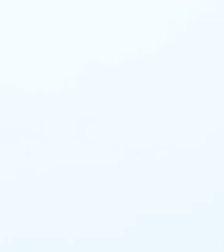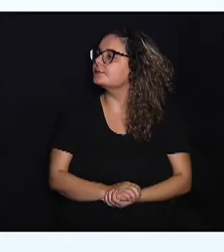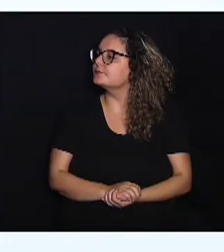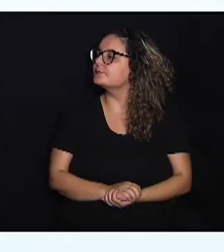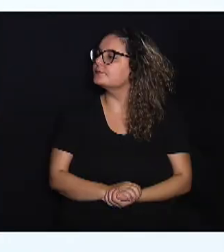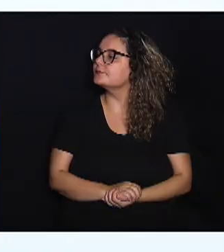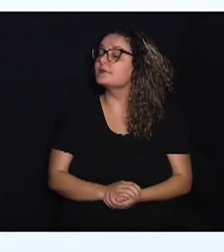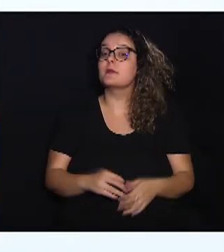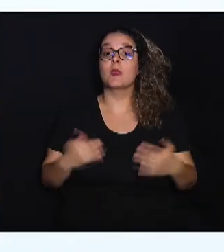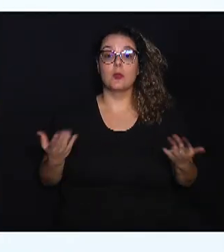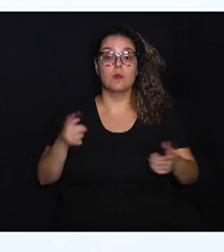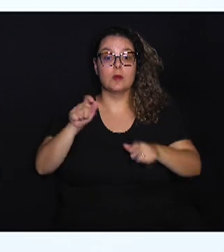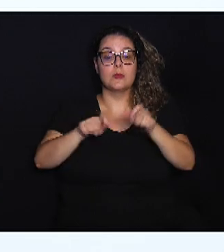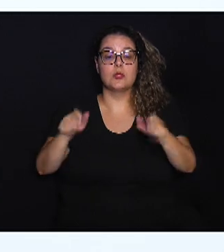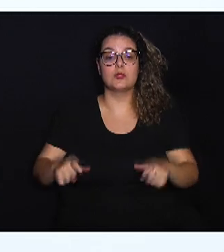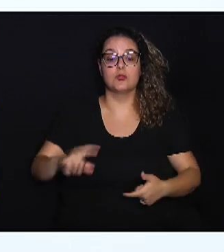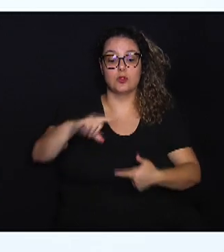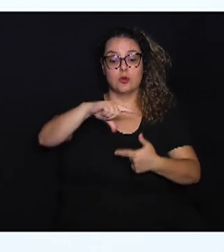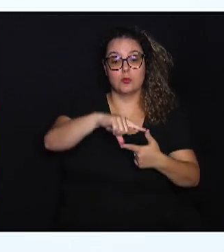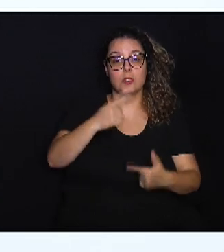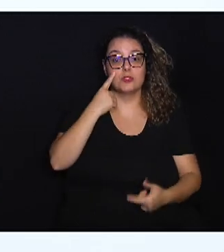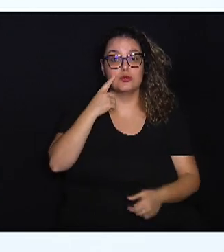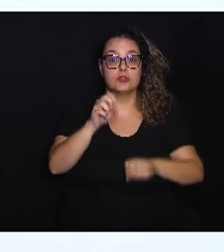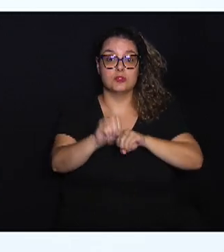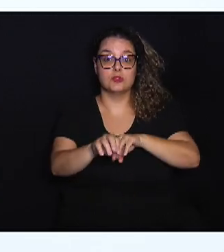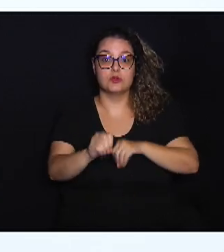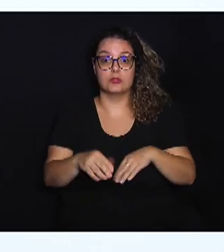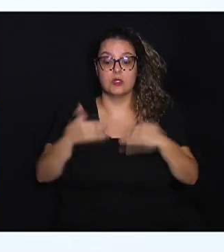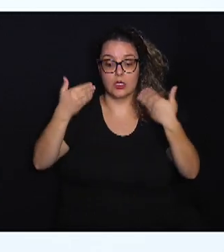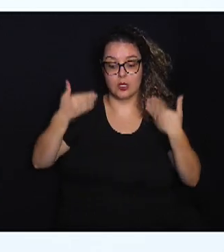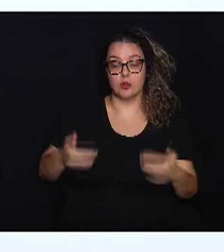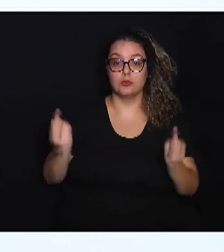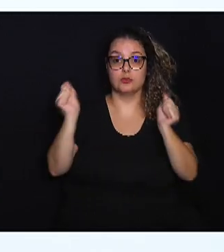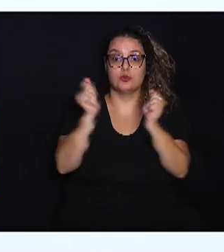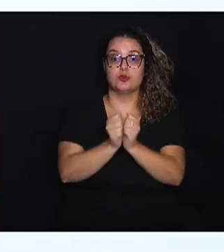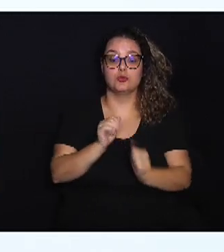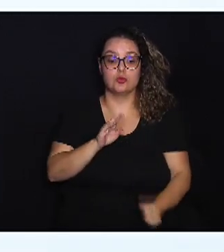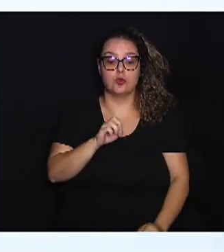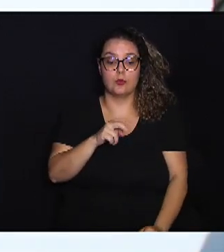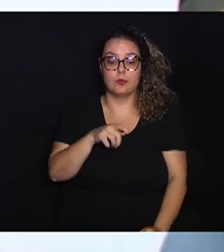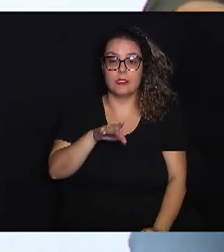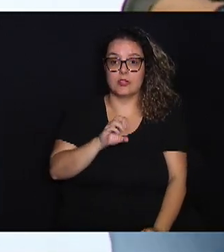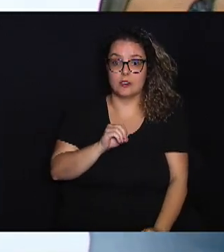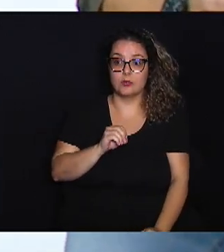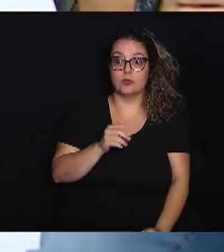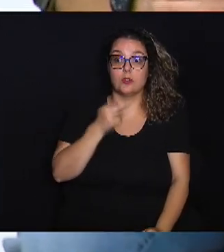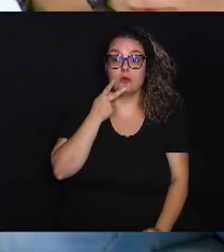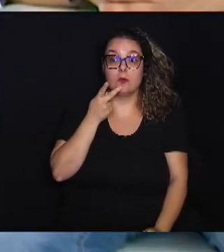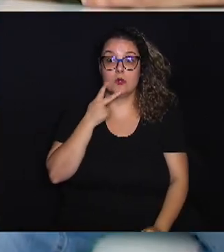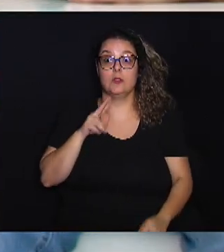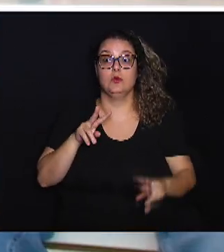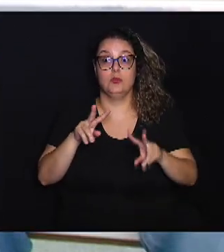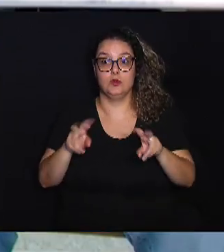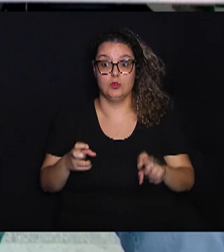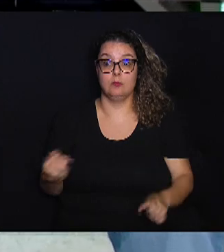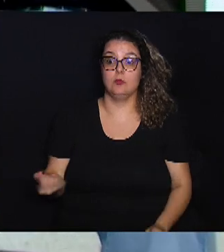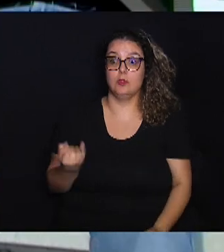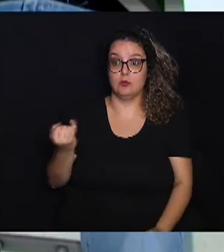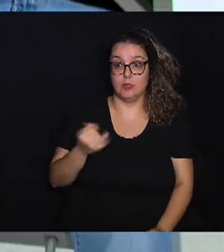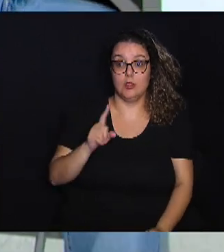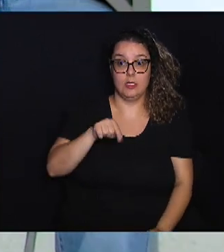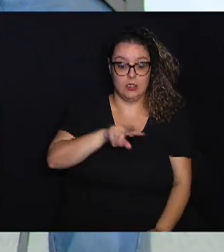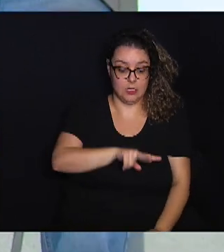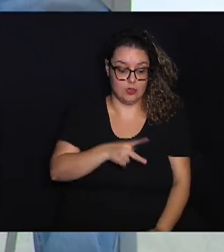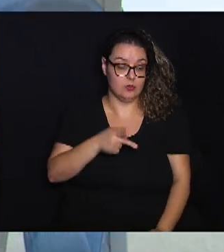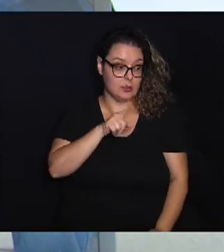Bom, é isso aí, pessoal, quadro de olho na educação. Estou aqui com o Bernardo, porque nós vamos falar de um assunto super importante, que é a transição,